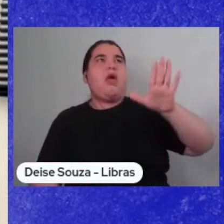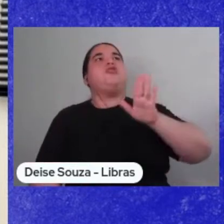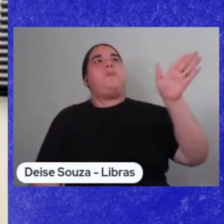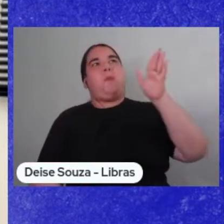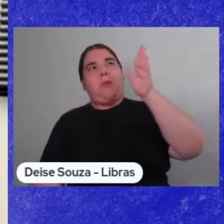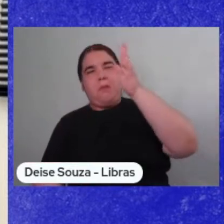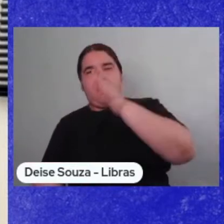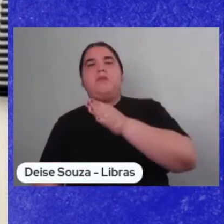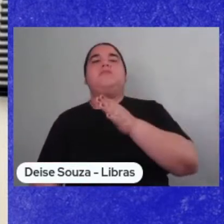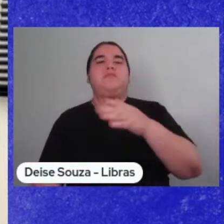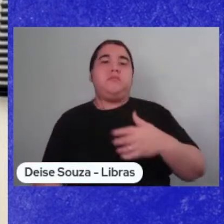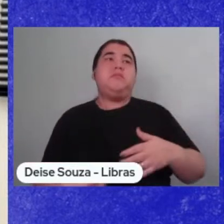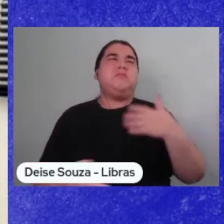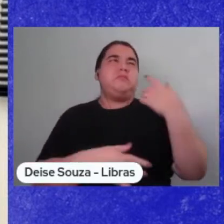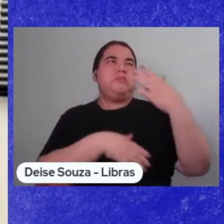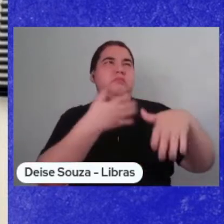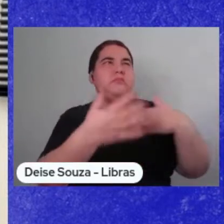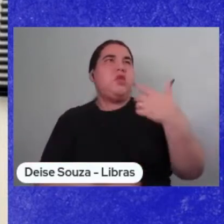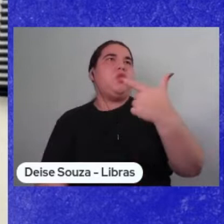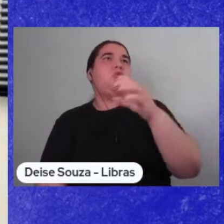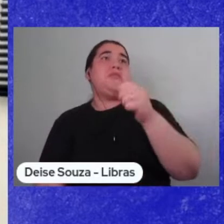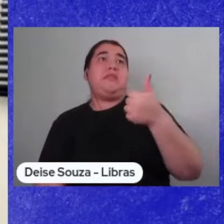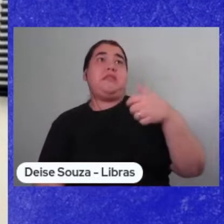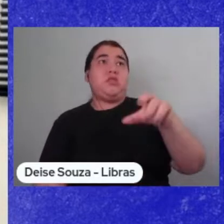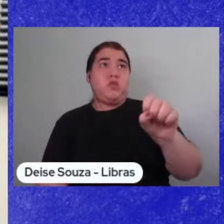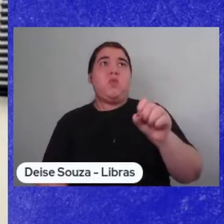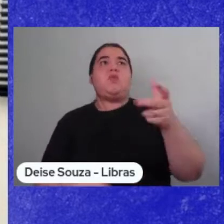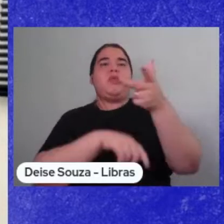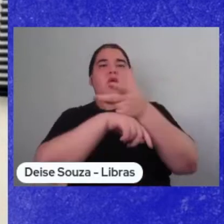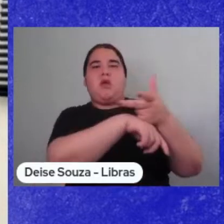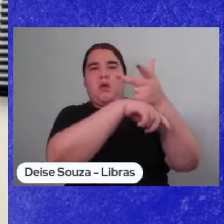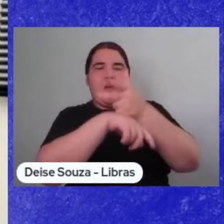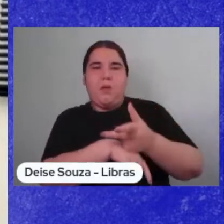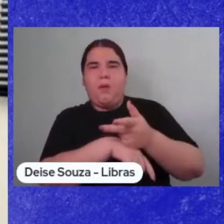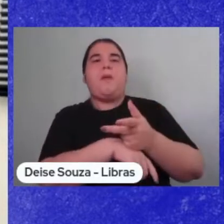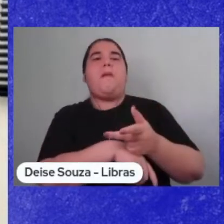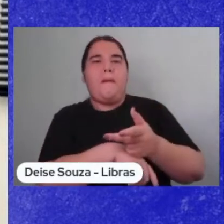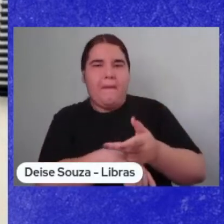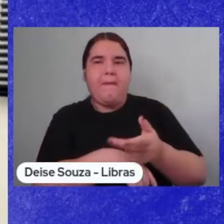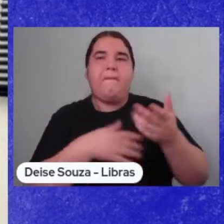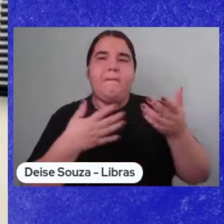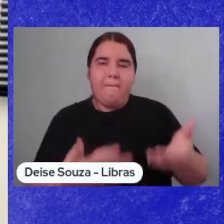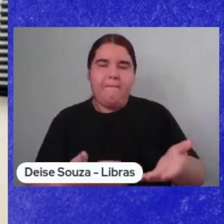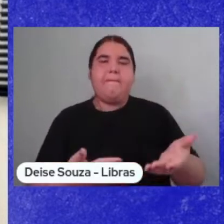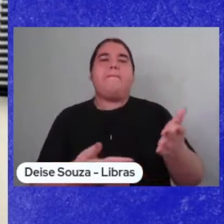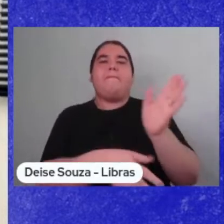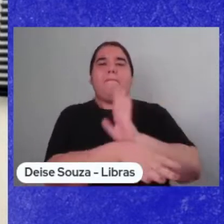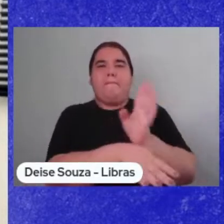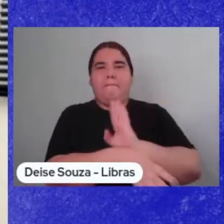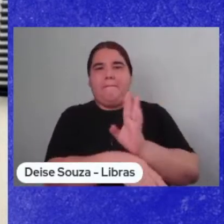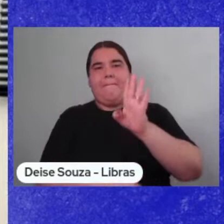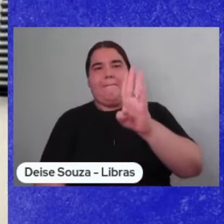E depois, em 2018, foi quando eu gravei o Balido Interno. E esse já a gente já conseguiu fazer com